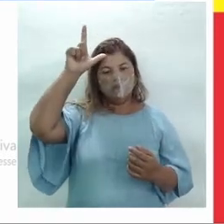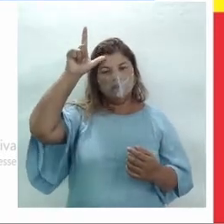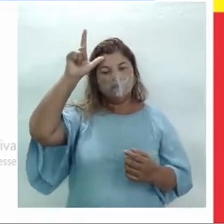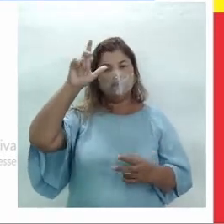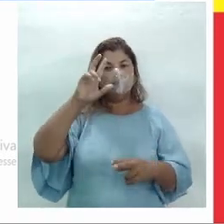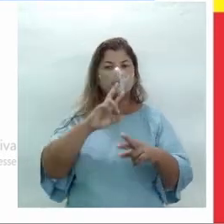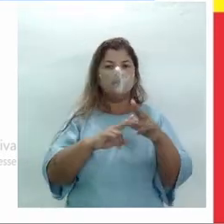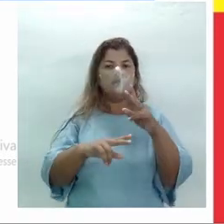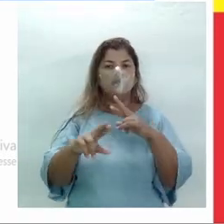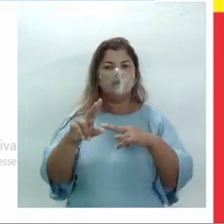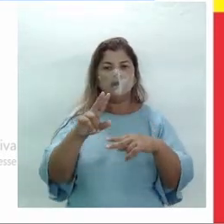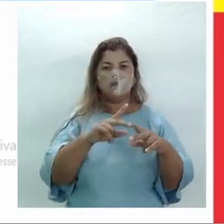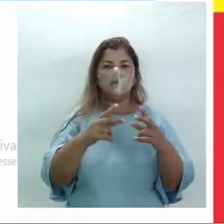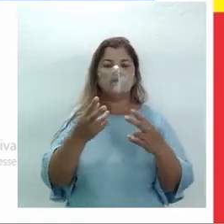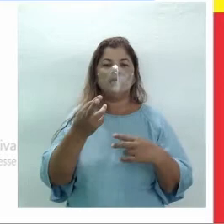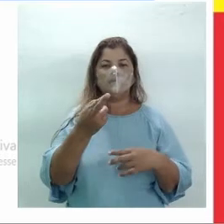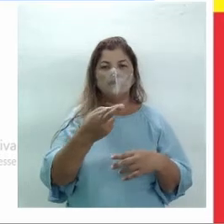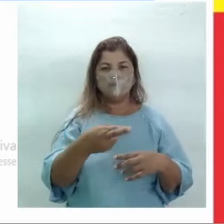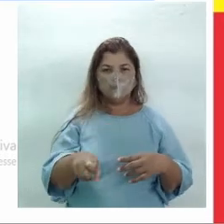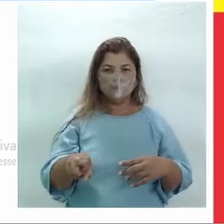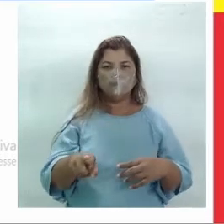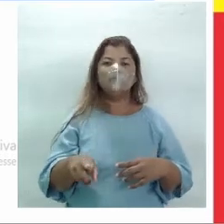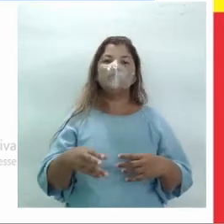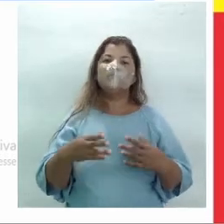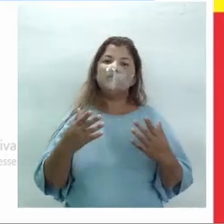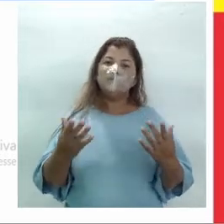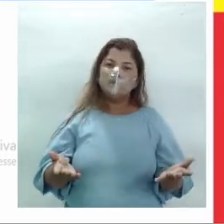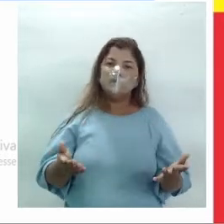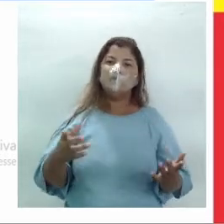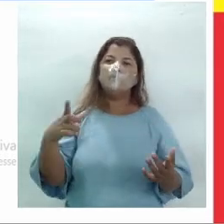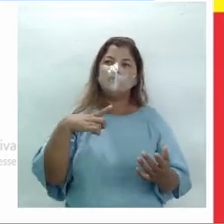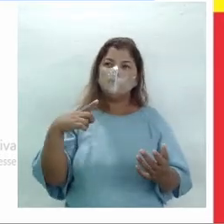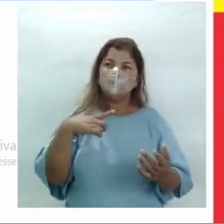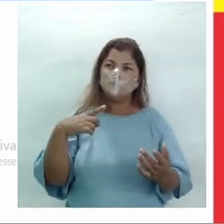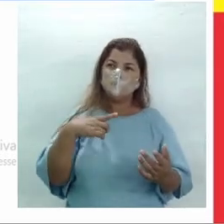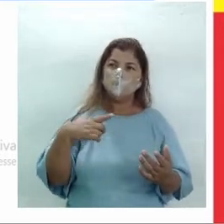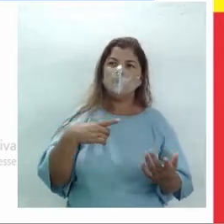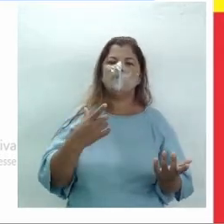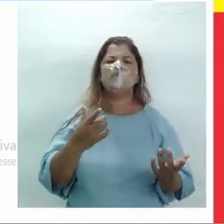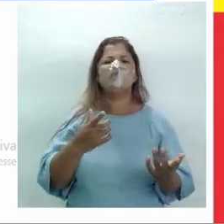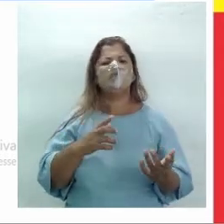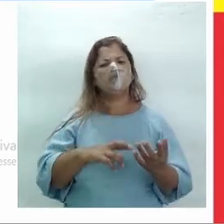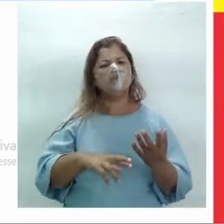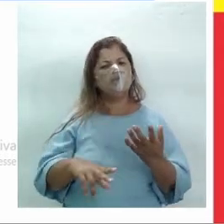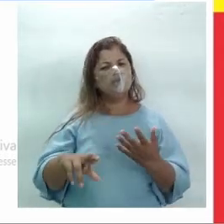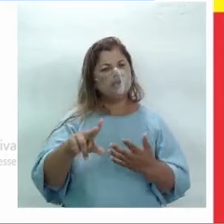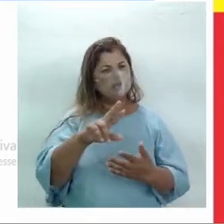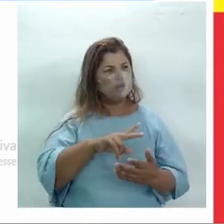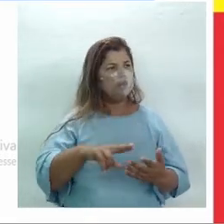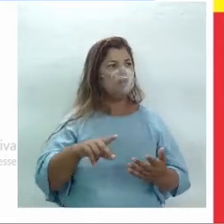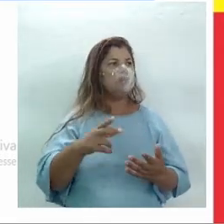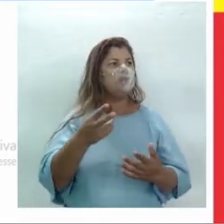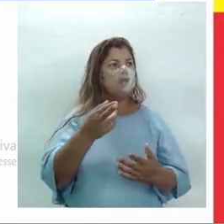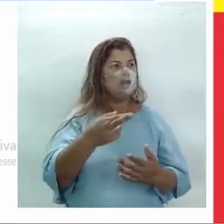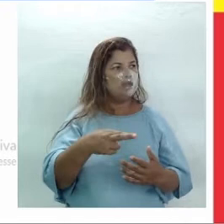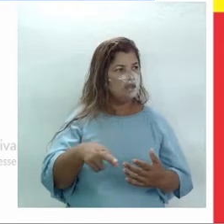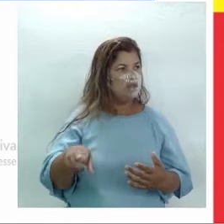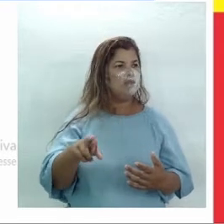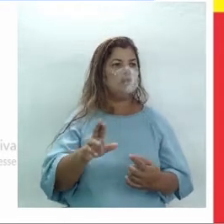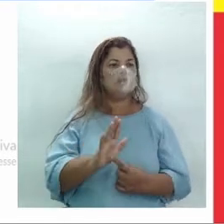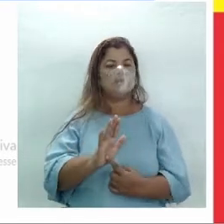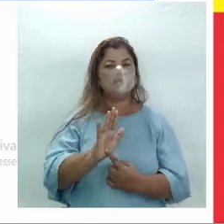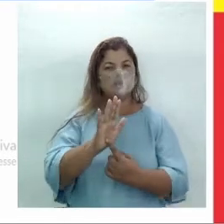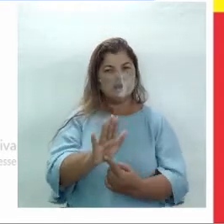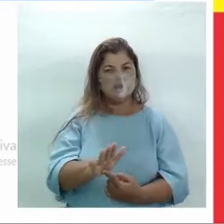Membros, líderes de diferentes tradições religiosas. Vejam só, nós temos as mais